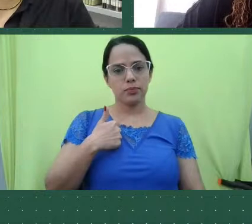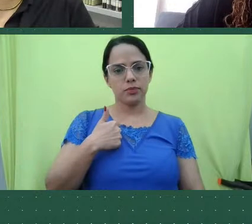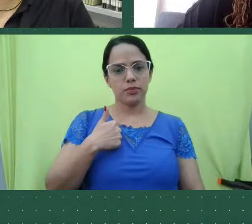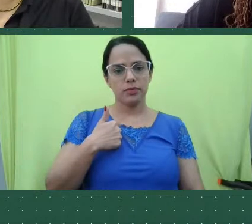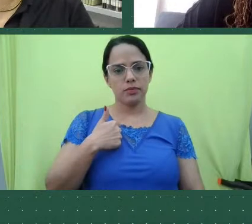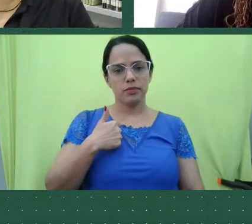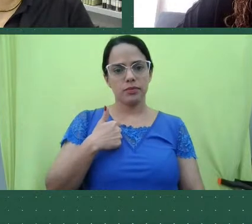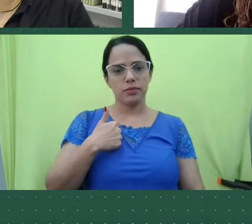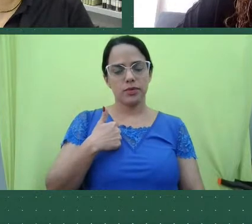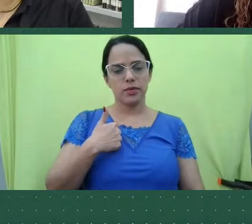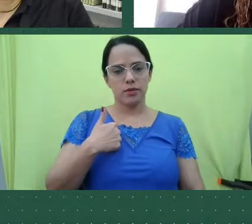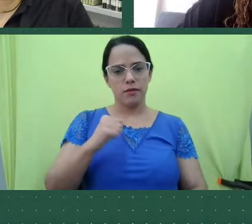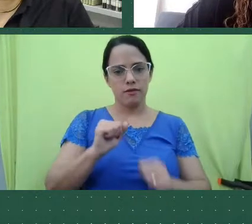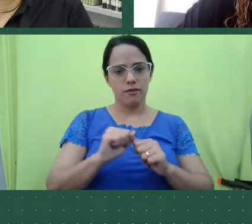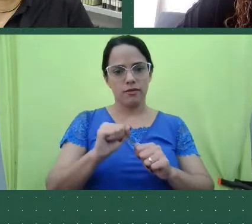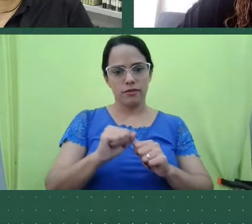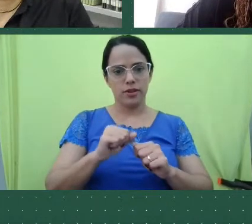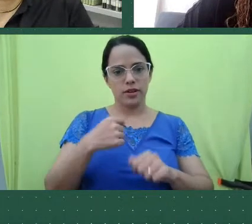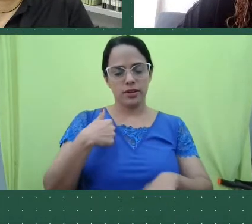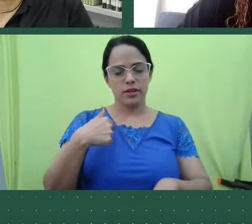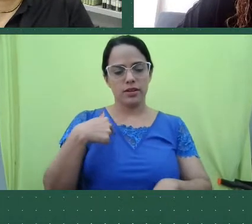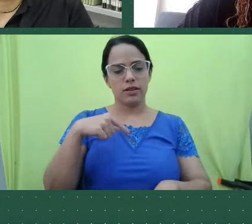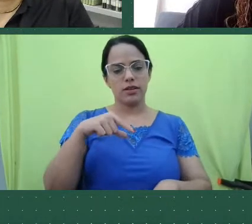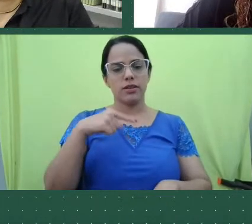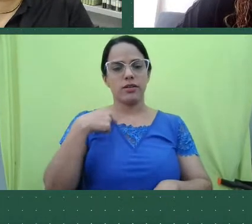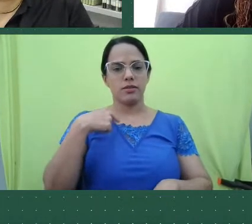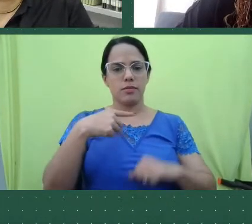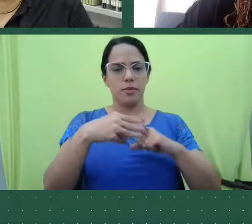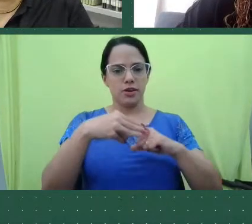eu prestei uma seleção para o mestrado em Ciência da Informação.